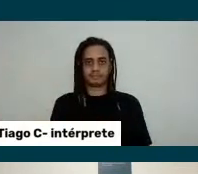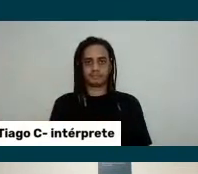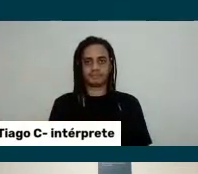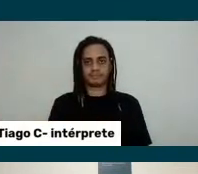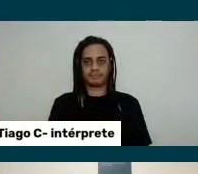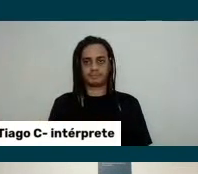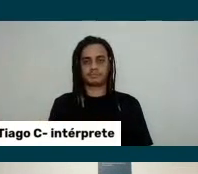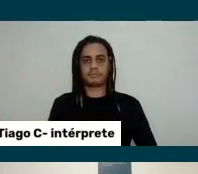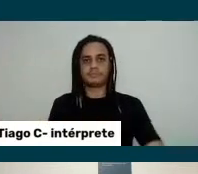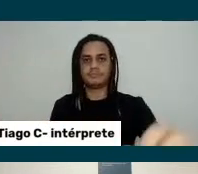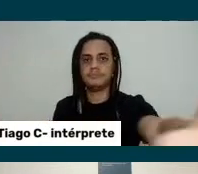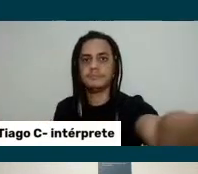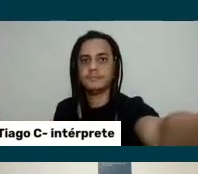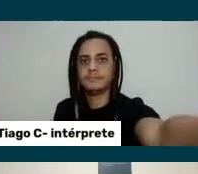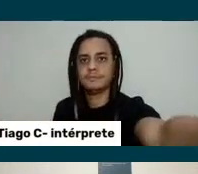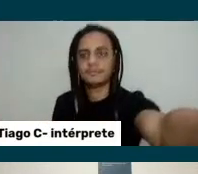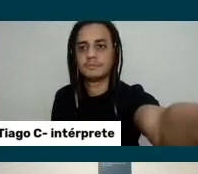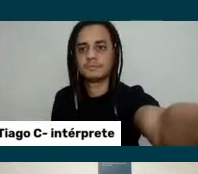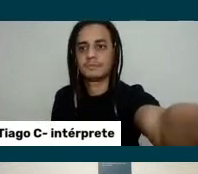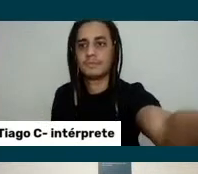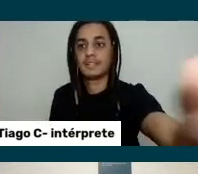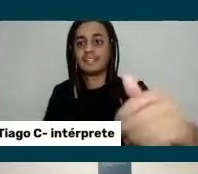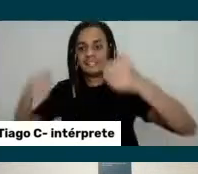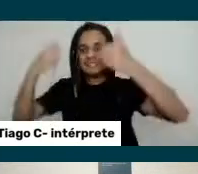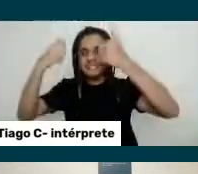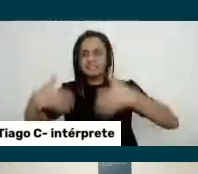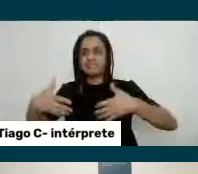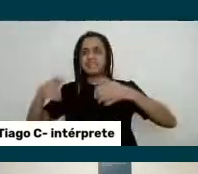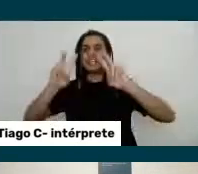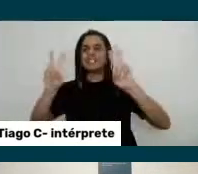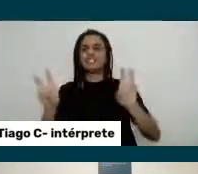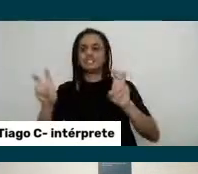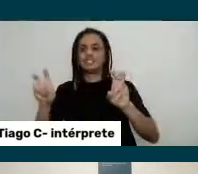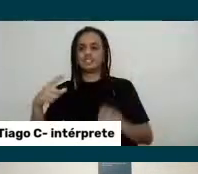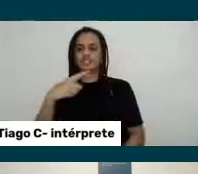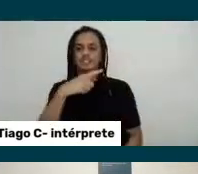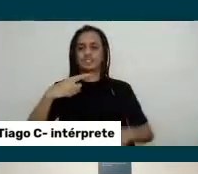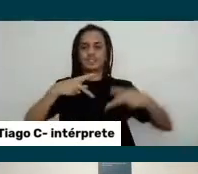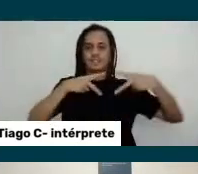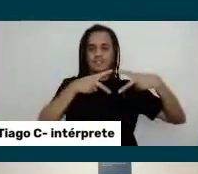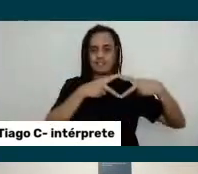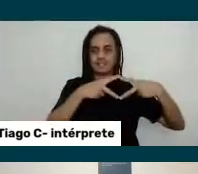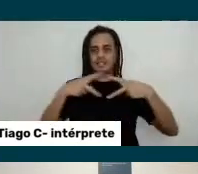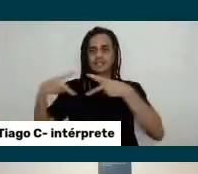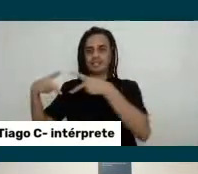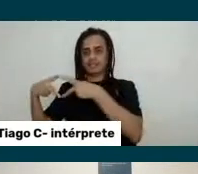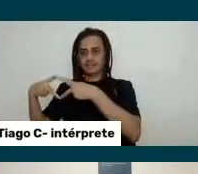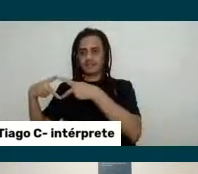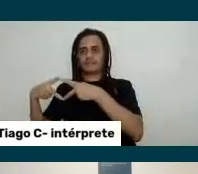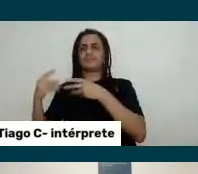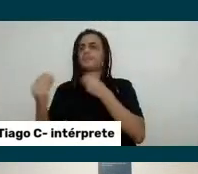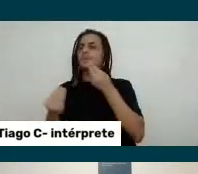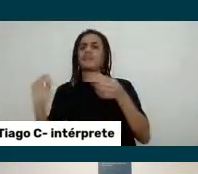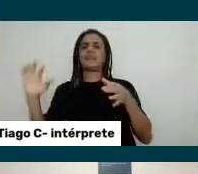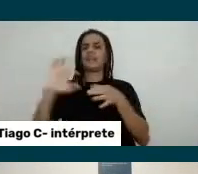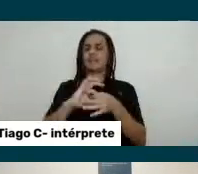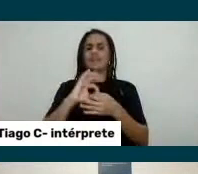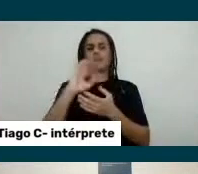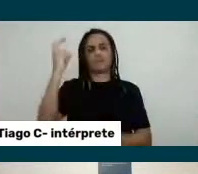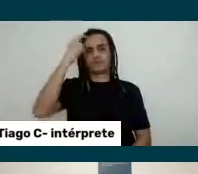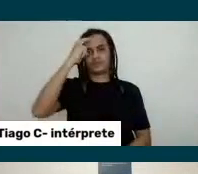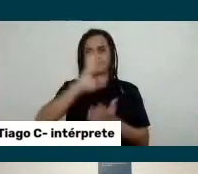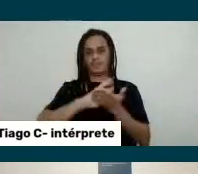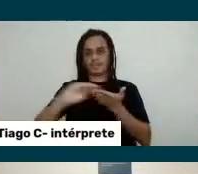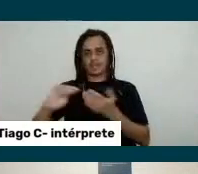E falando um pouco sobre o Double Dive, né, o que isso tem a ver com o que a gente estava falando sobre cultura de dados? Né? Então, veja, todo